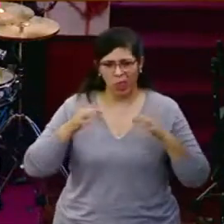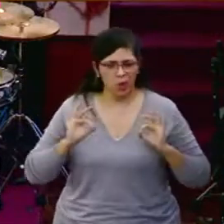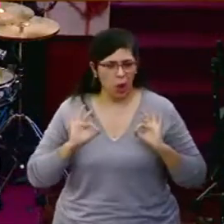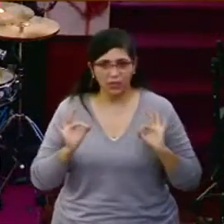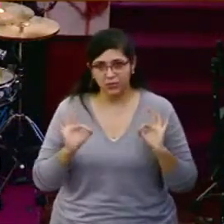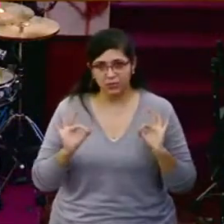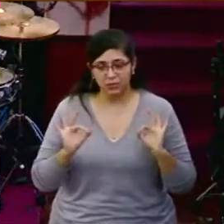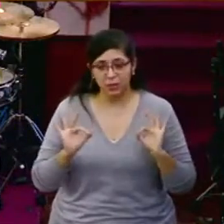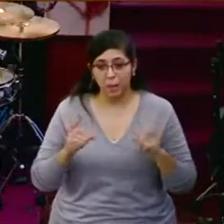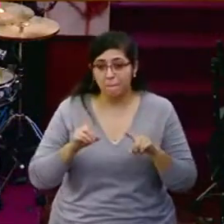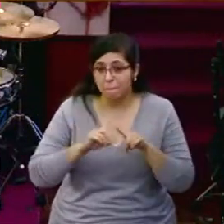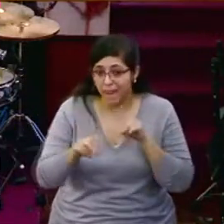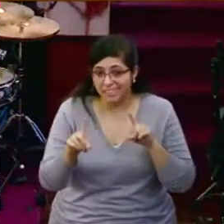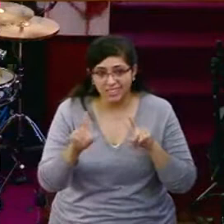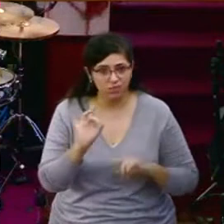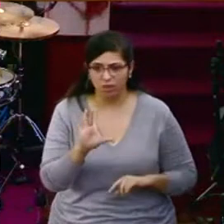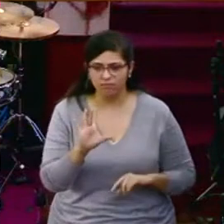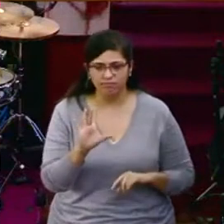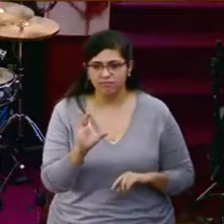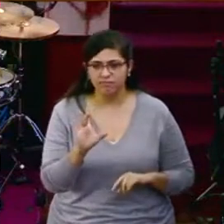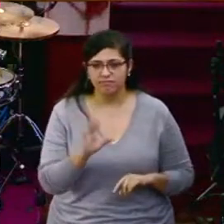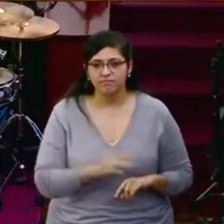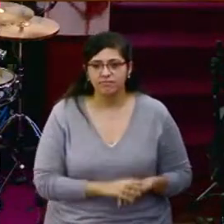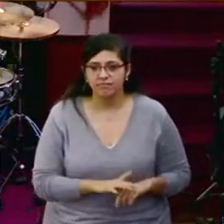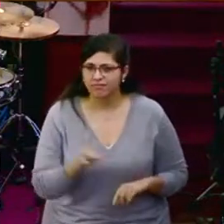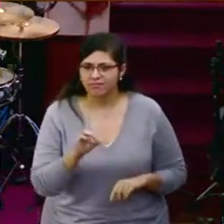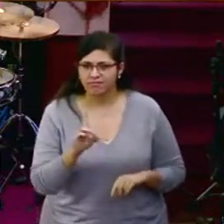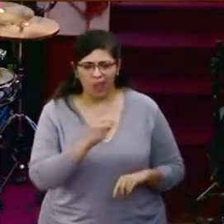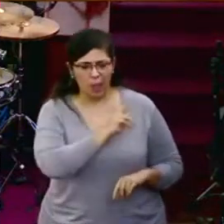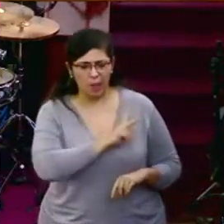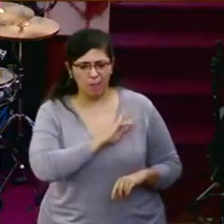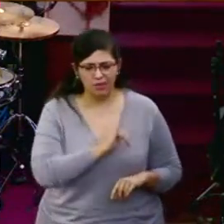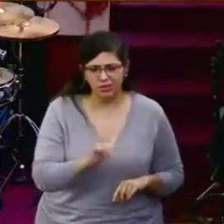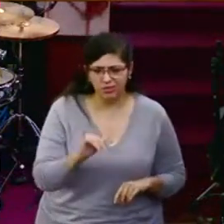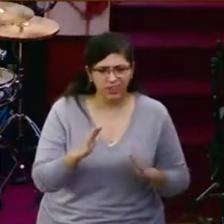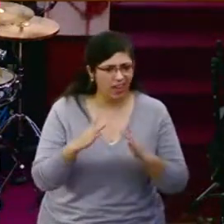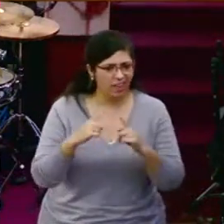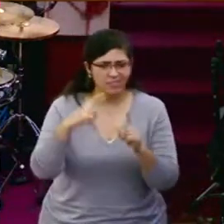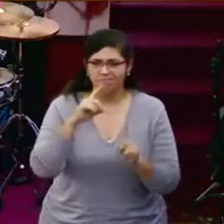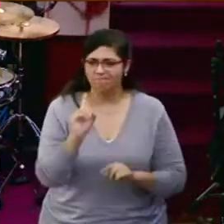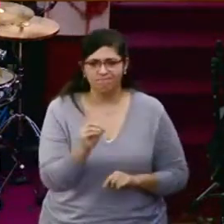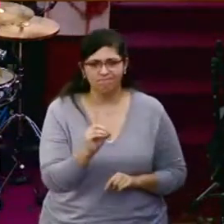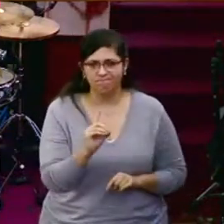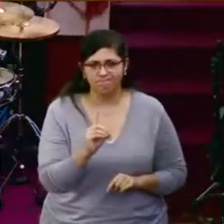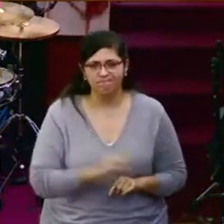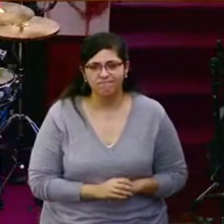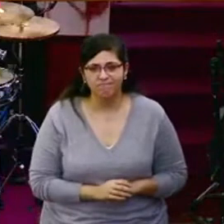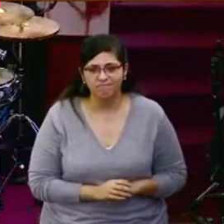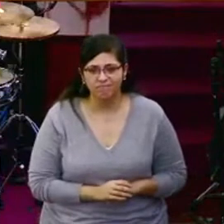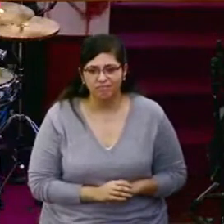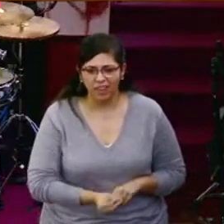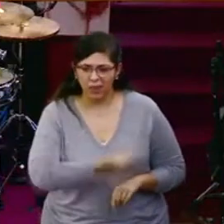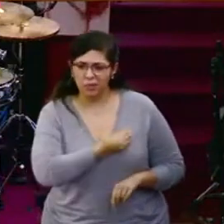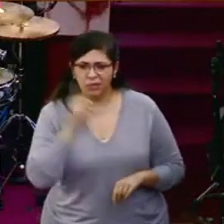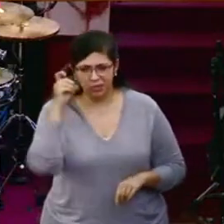alegria nunca foi assim nem mesmo quando o paulo plantou essa igreja isso está contado em atos